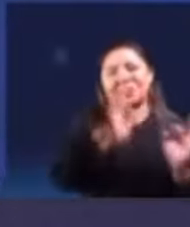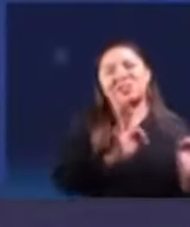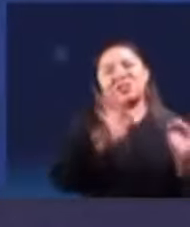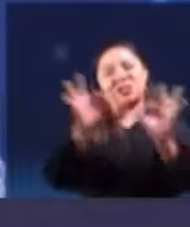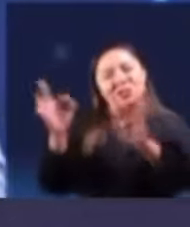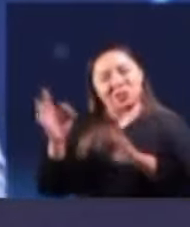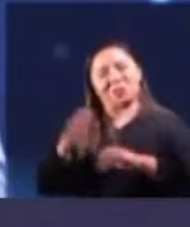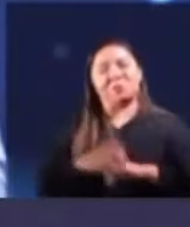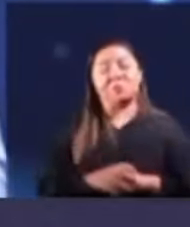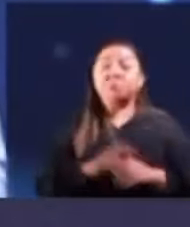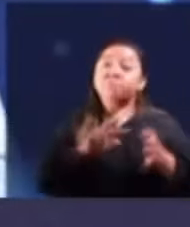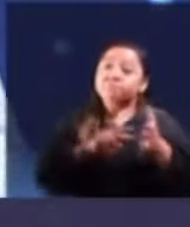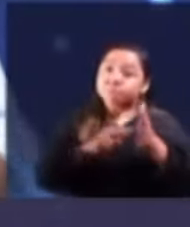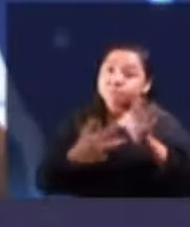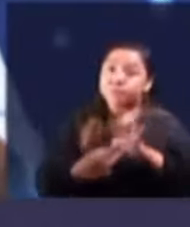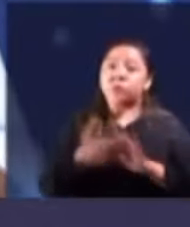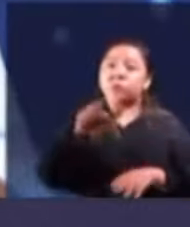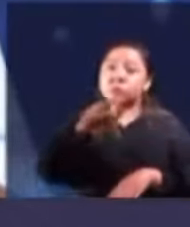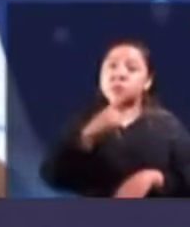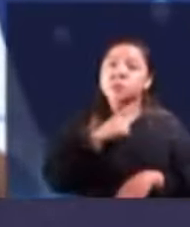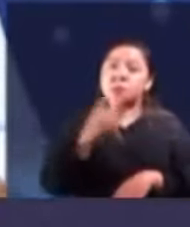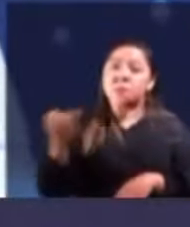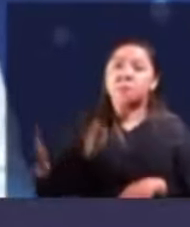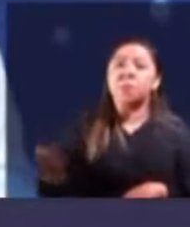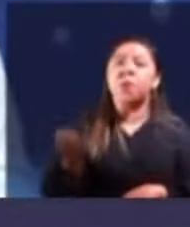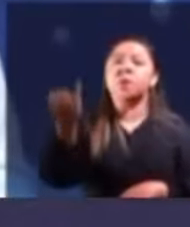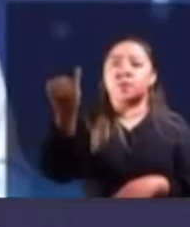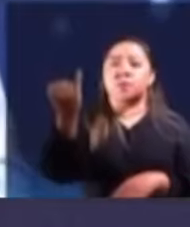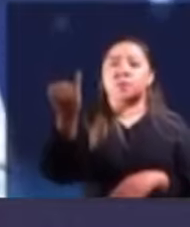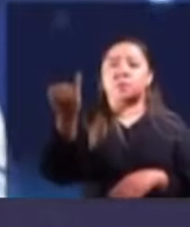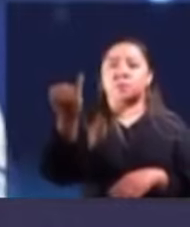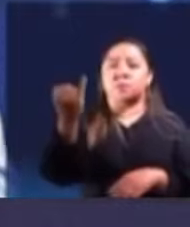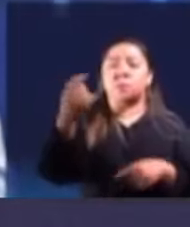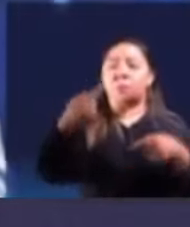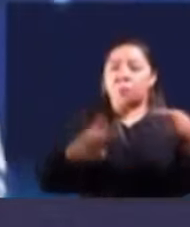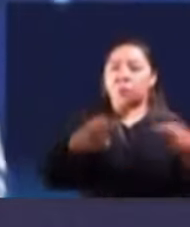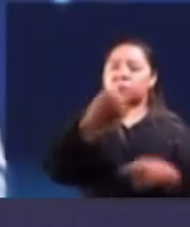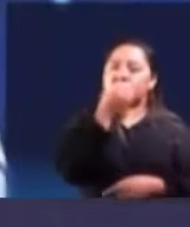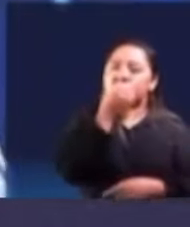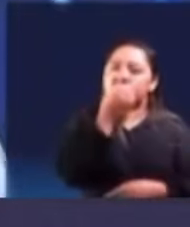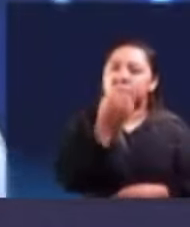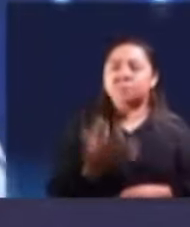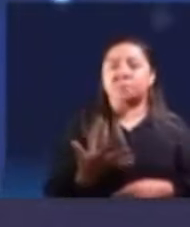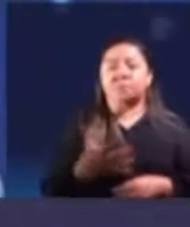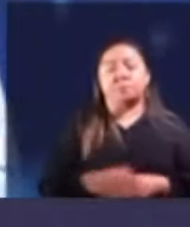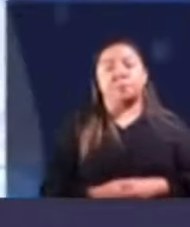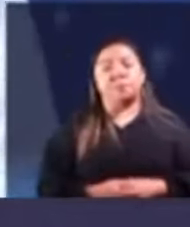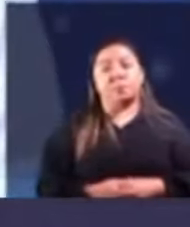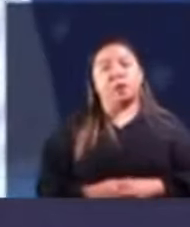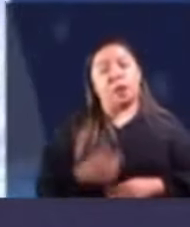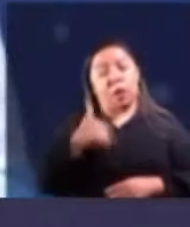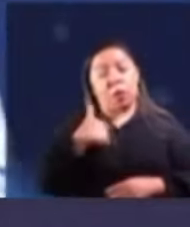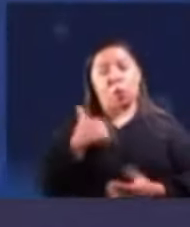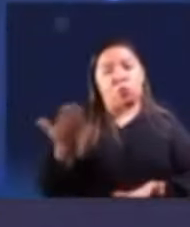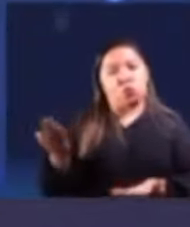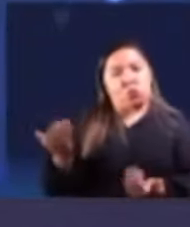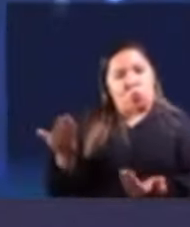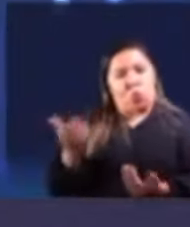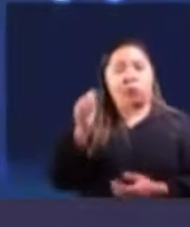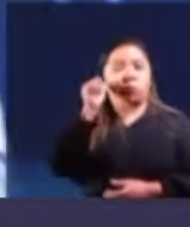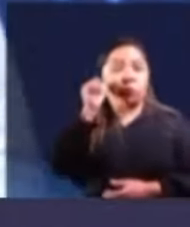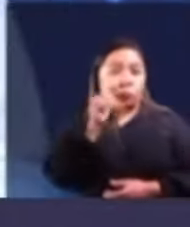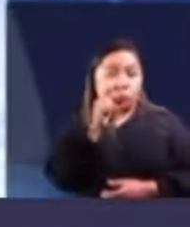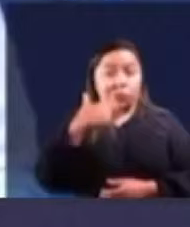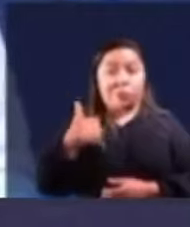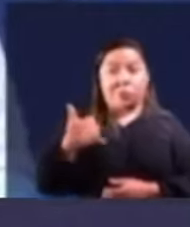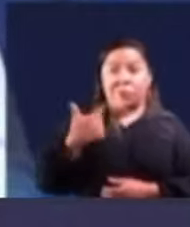que você está se importando com a política e isso é muito bom bom eu sou um jovem André Fernandes 26